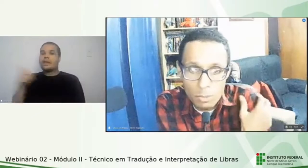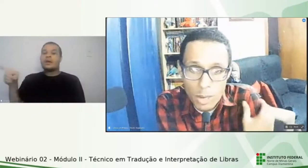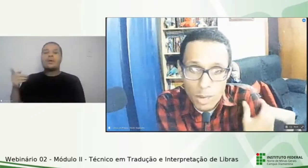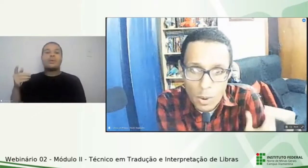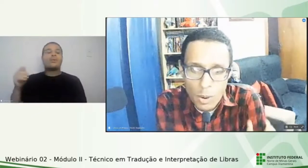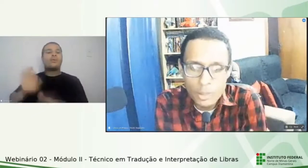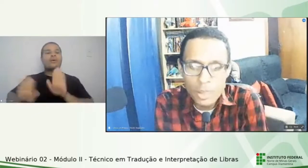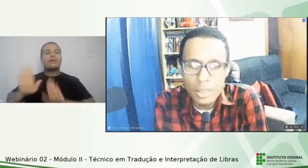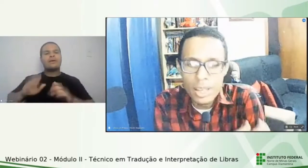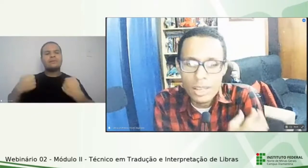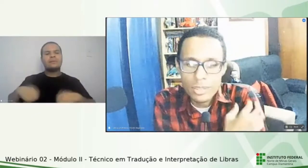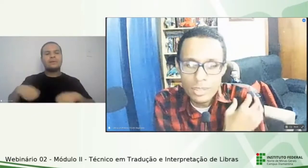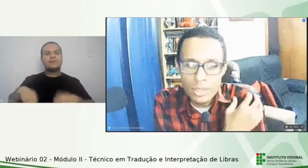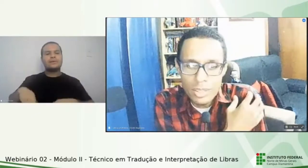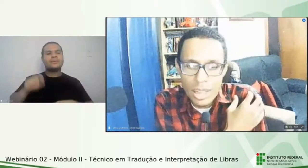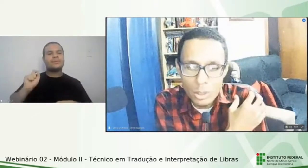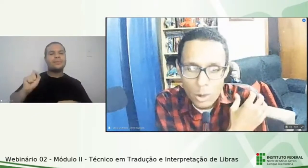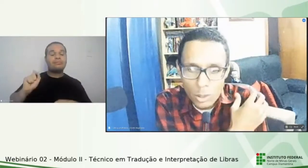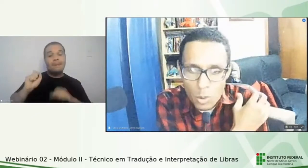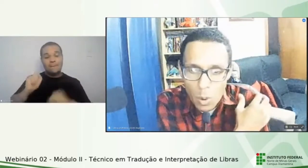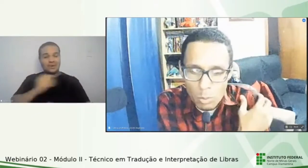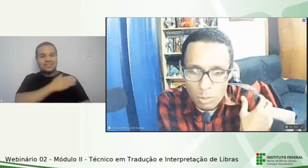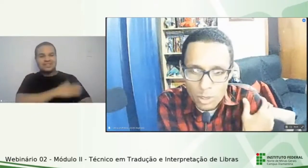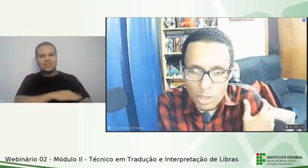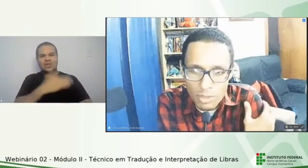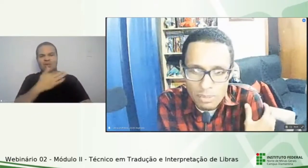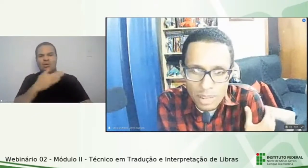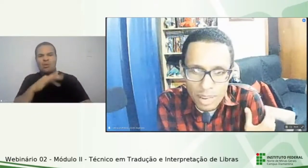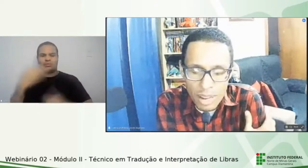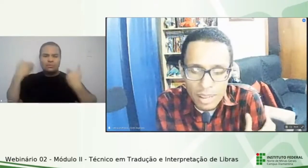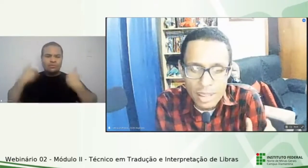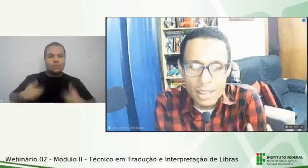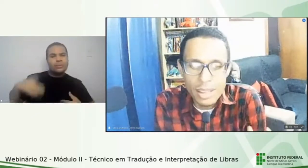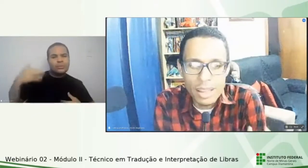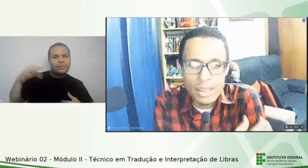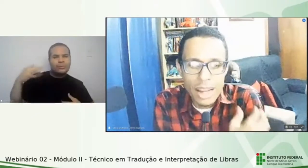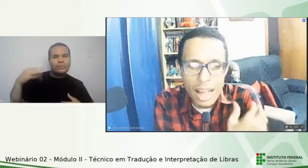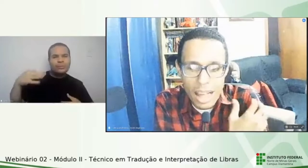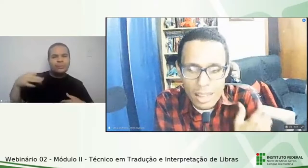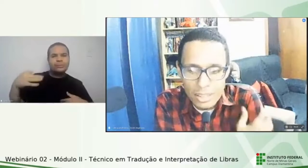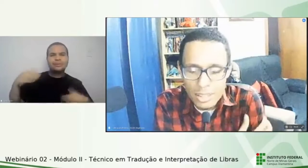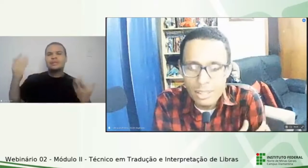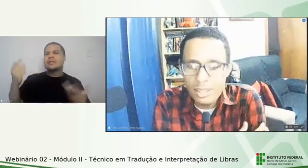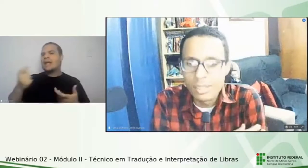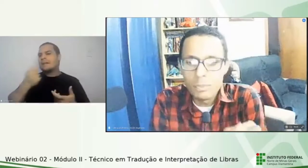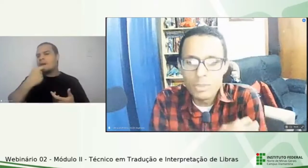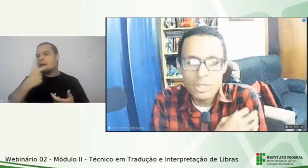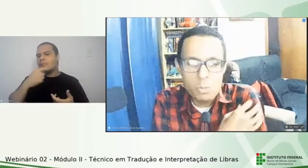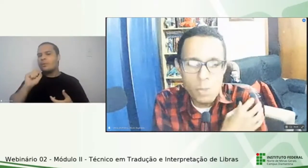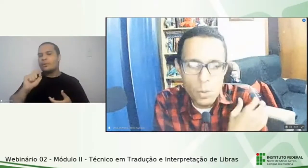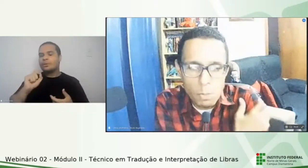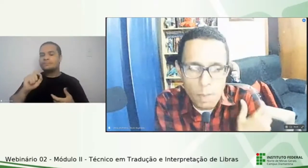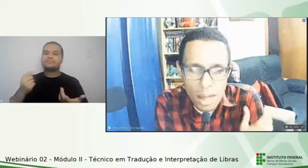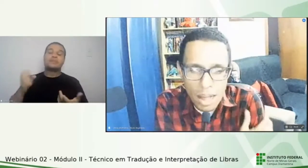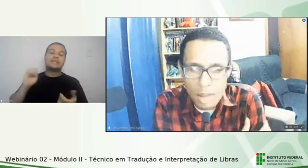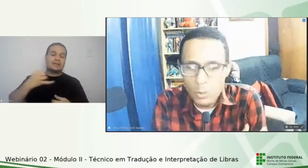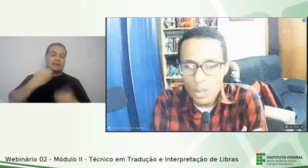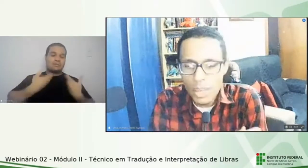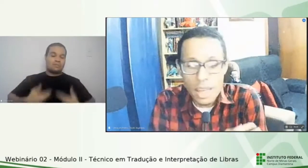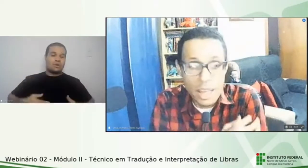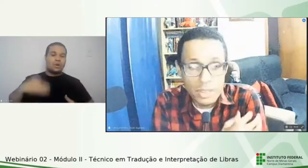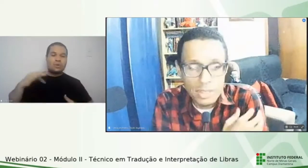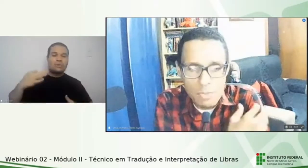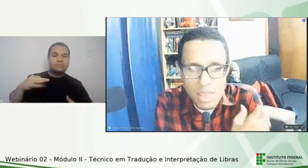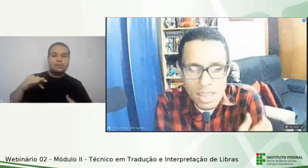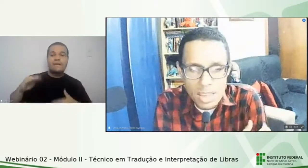um dipirona, se der dor no corpo, você vai ficar em casa, não precisa se preocupar, porque